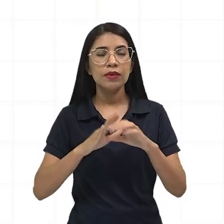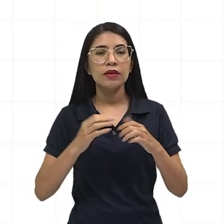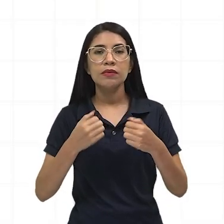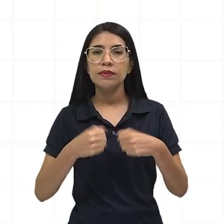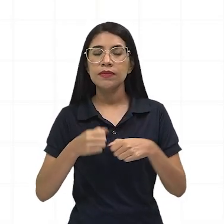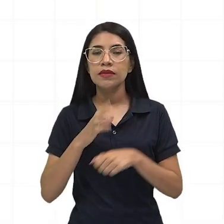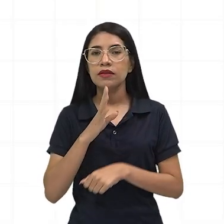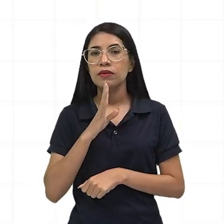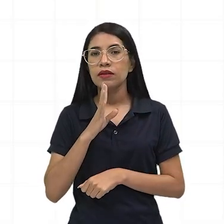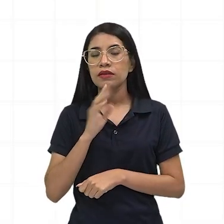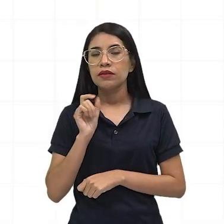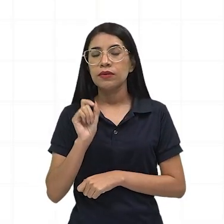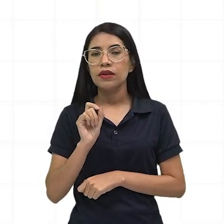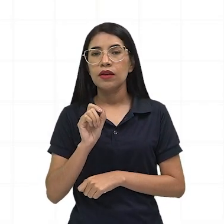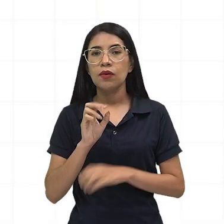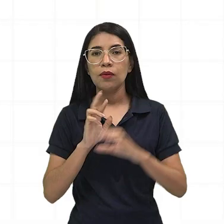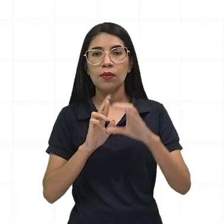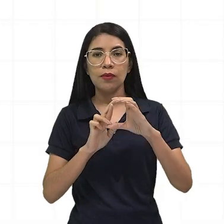que conhecer o raio.